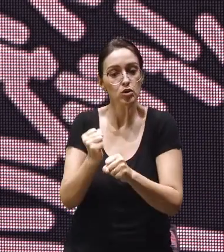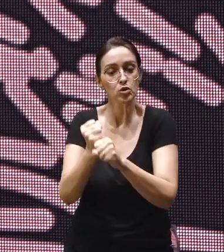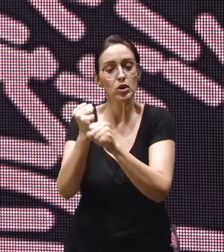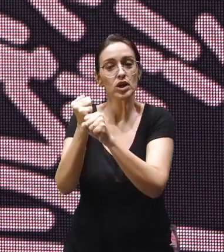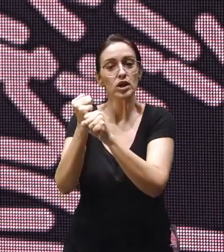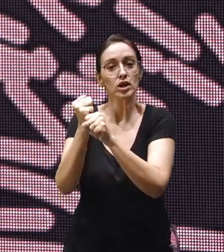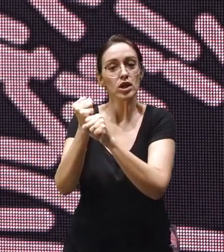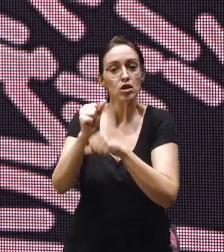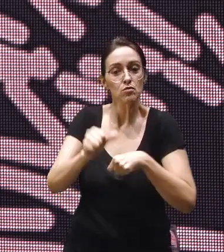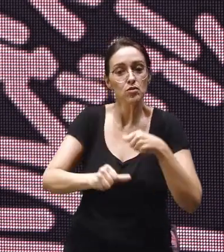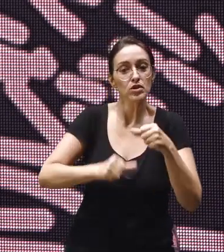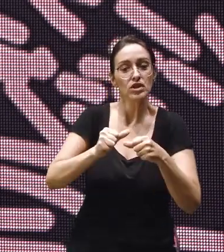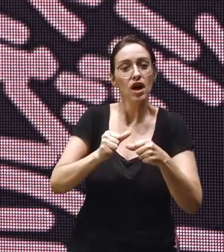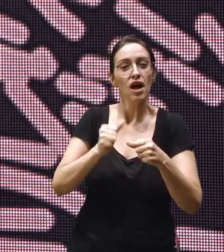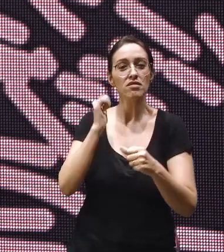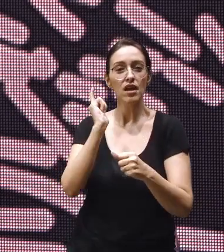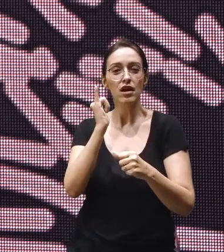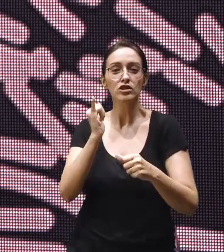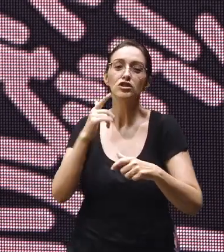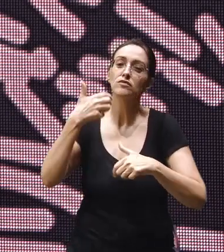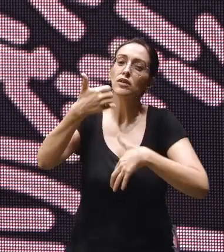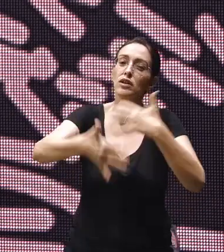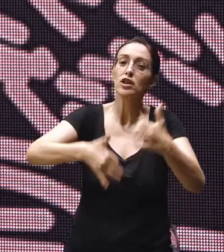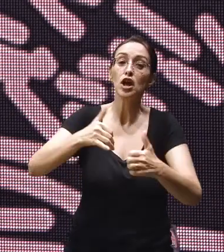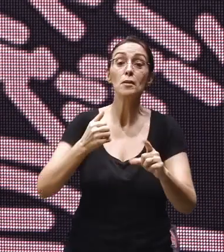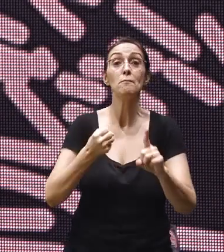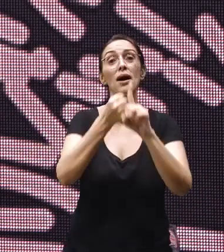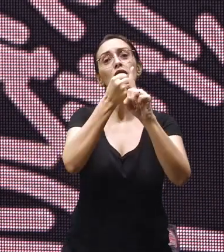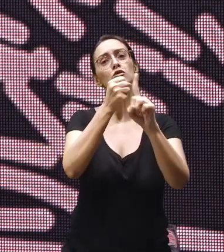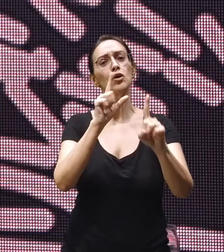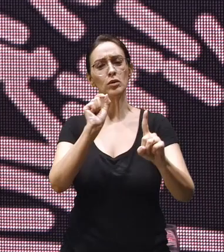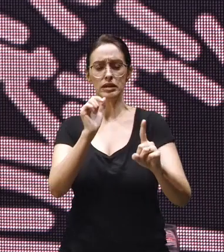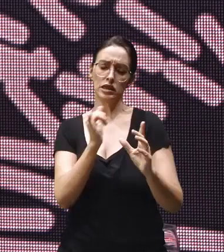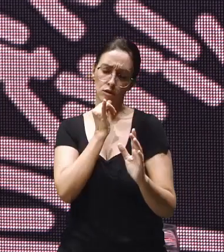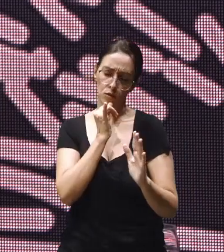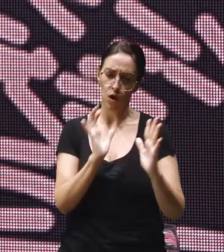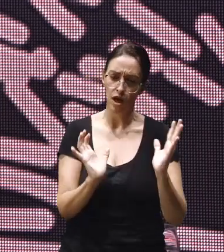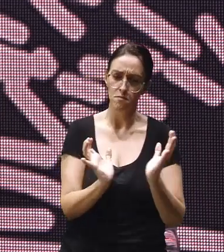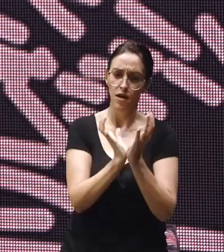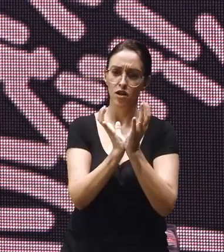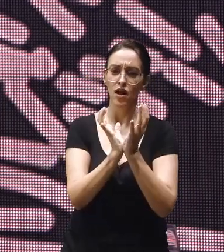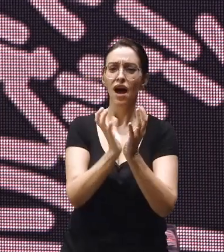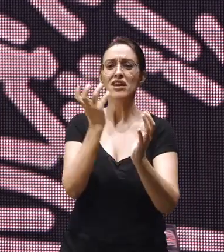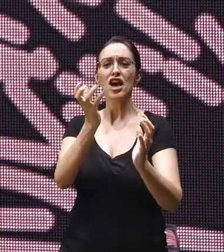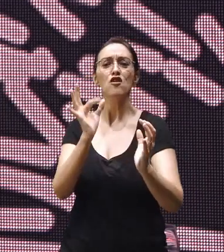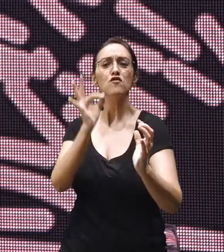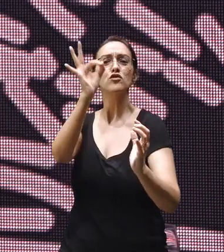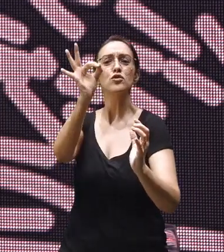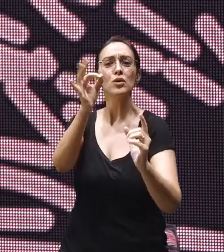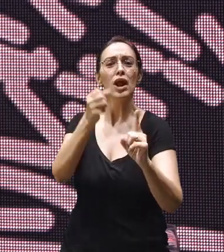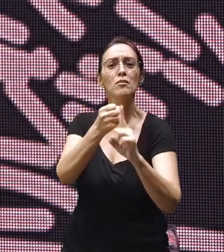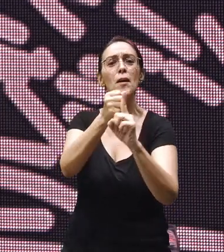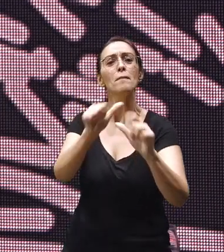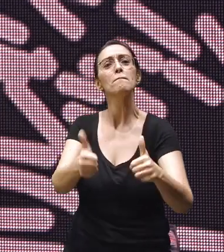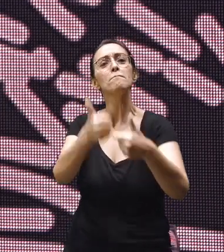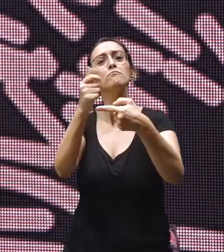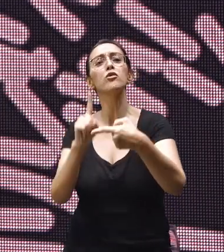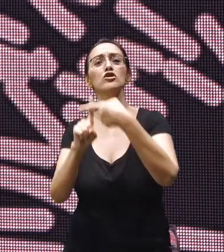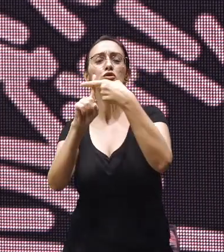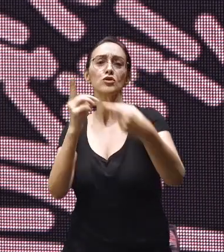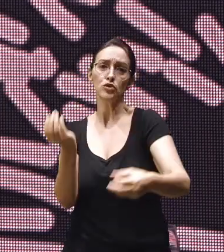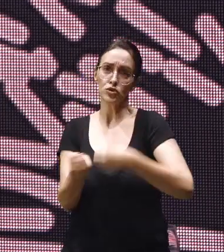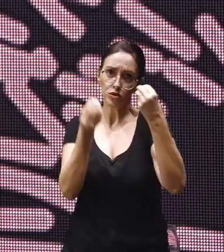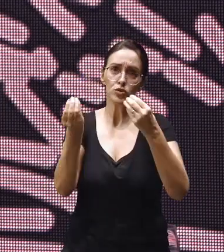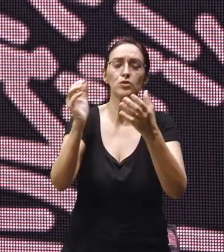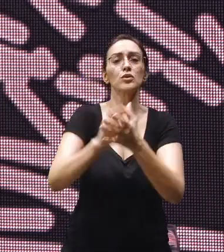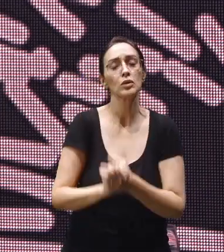de impacto, né? Então, qual é o resultado lá na frente que essa organização ela quer gerar? Isso remete um pouco ao segundo ponto, que